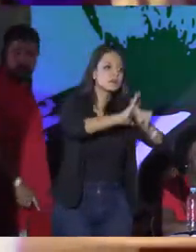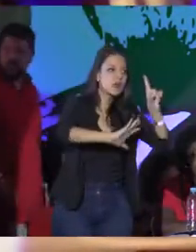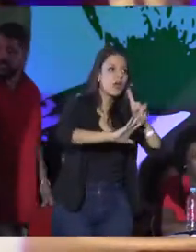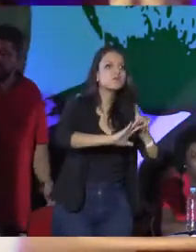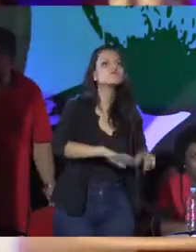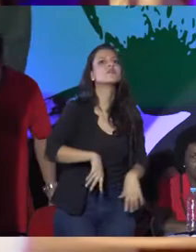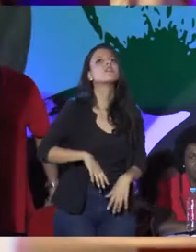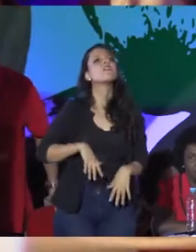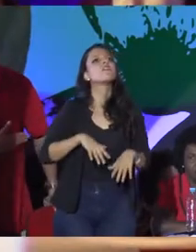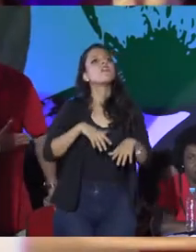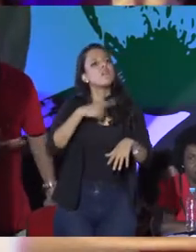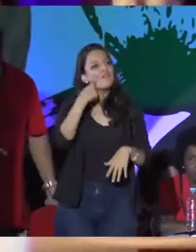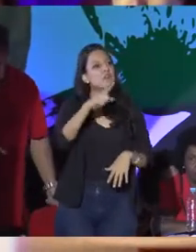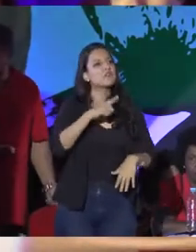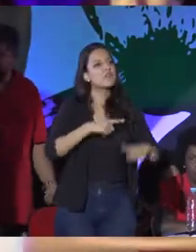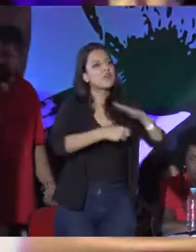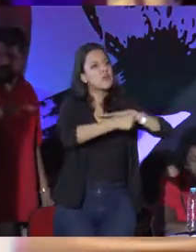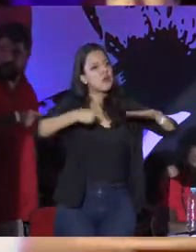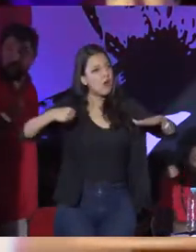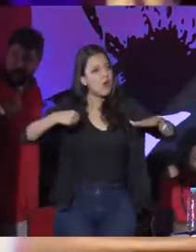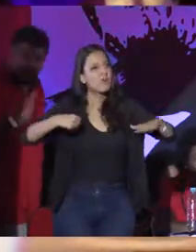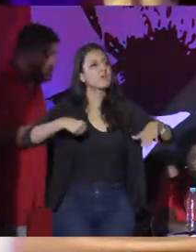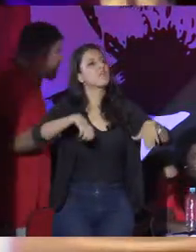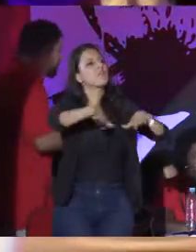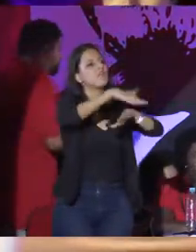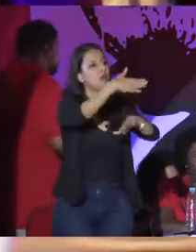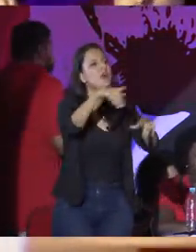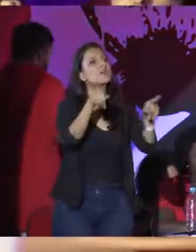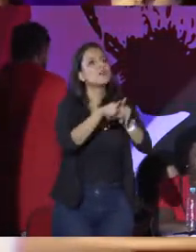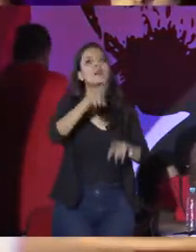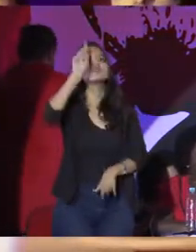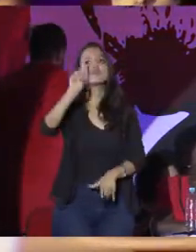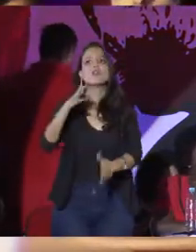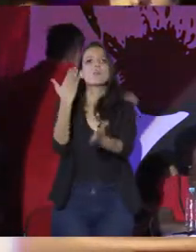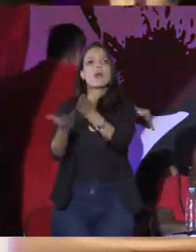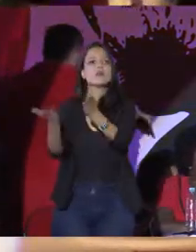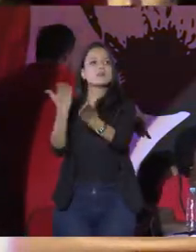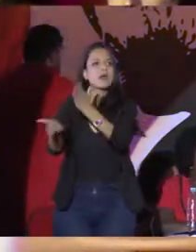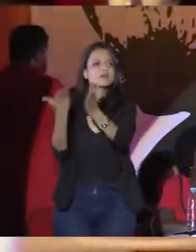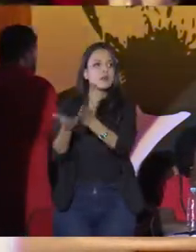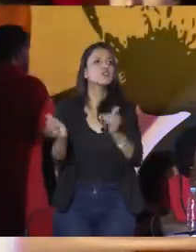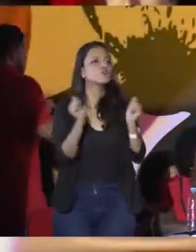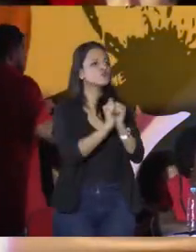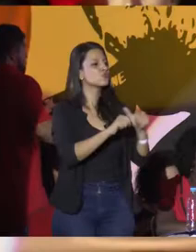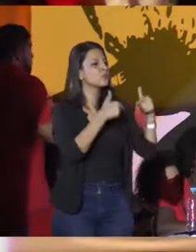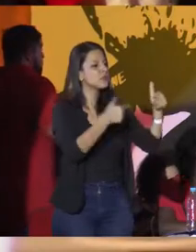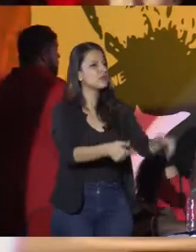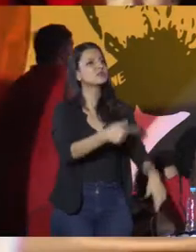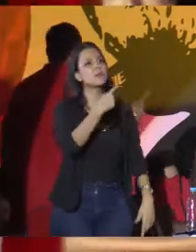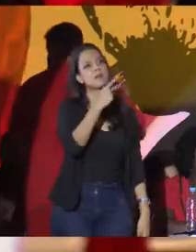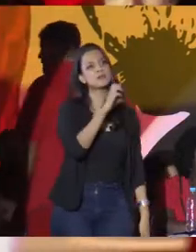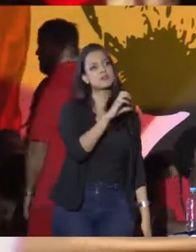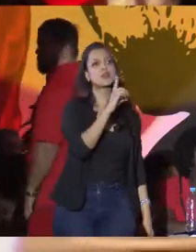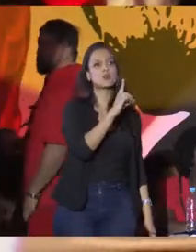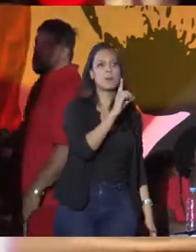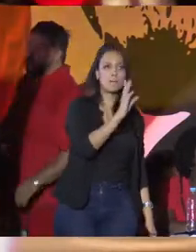o golpe nas ruas, a retirada de direito, obviamente, junto com a militância do PCdoB, do PSOL e de um